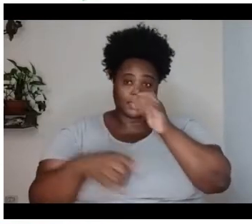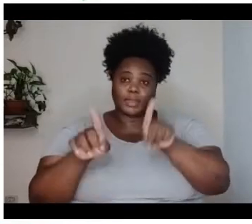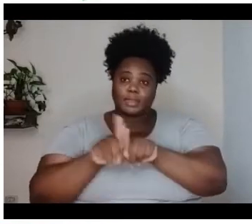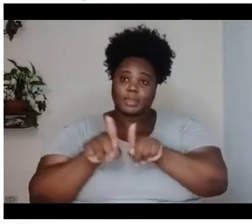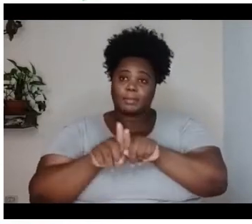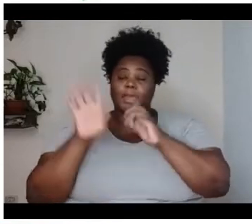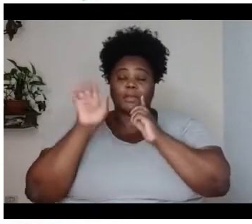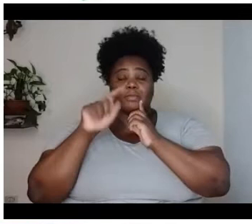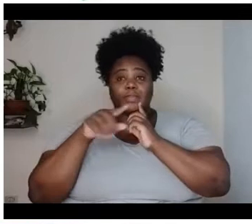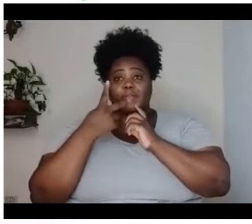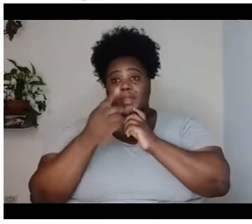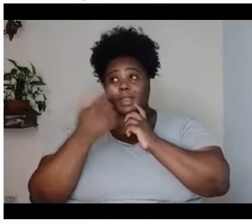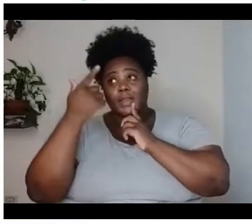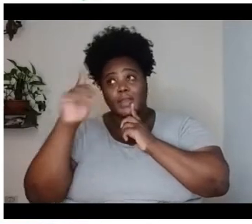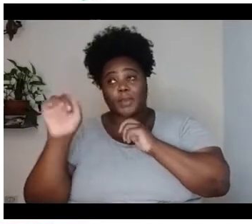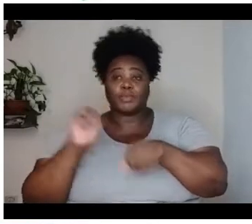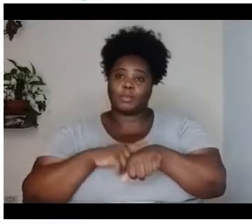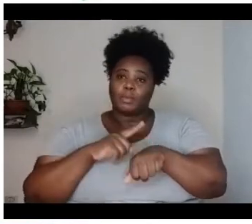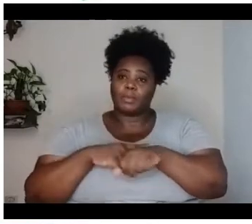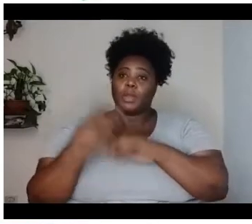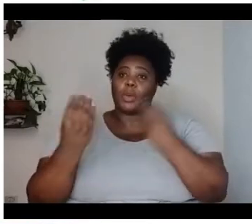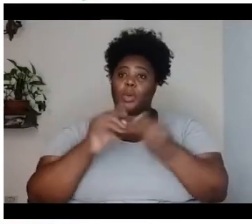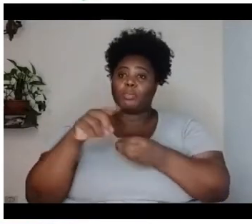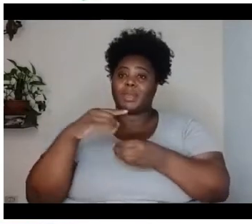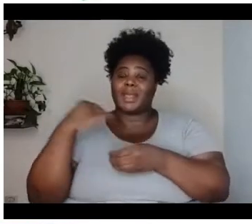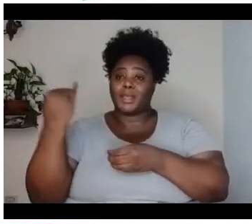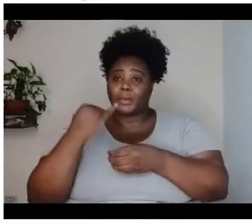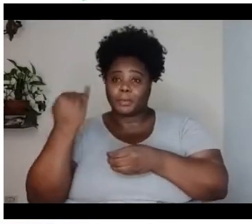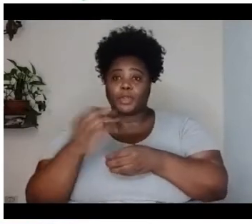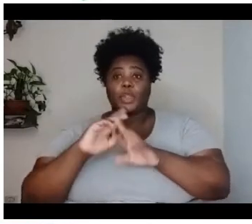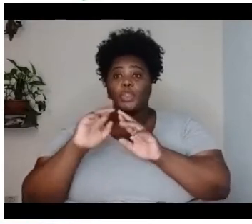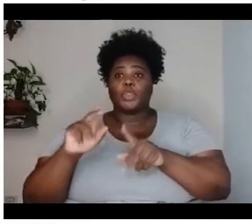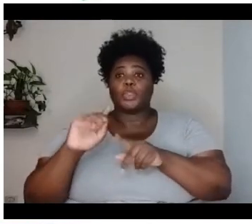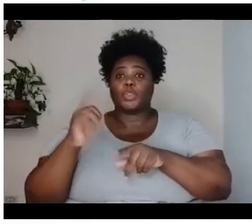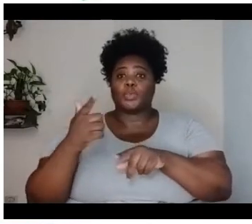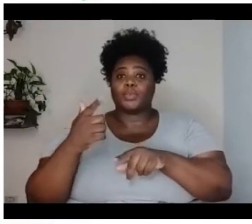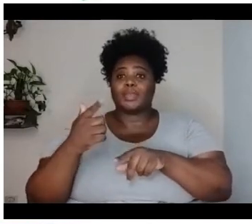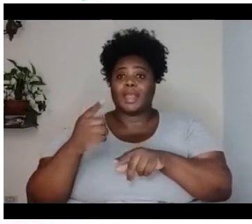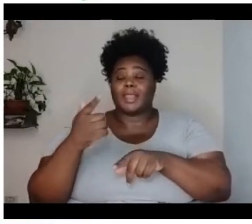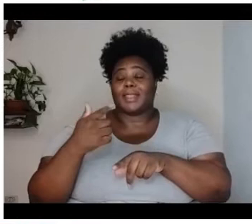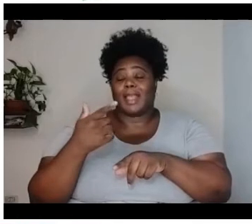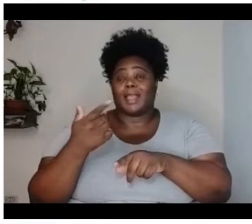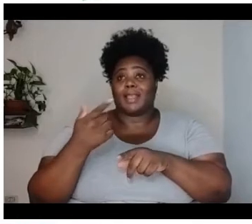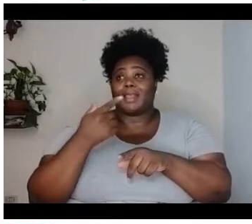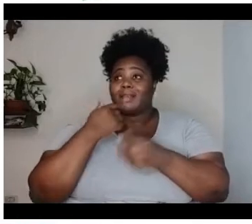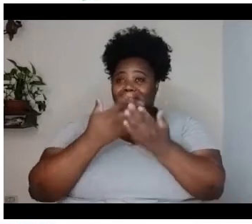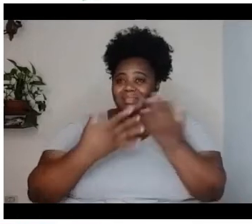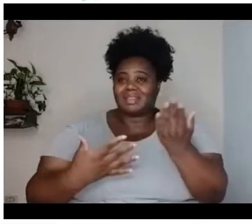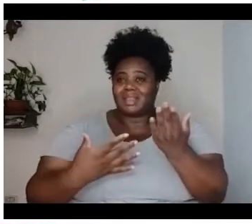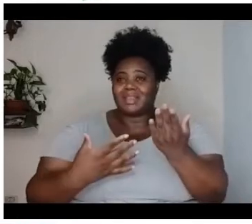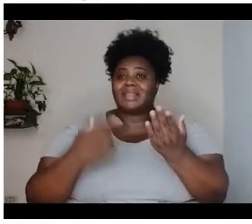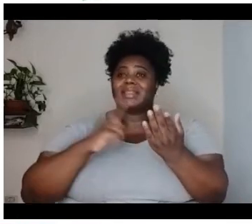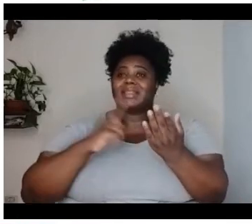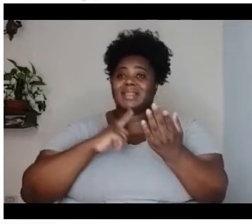outras entrevistas, como é interessante que não existe uma gota de sangue, às vezes, existe um nível de violência